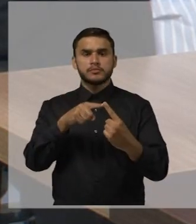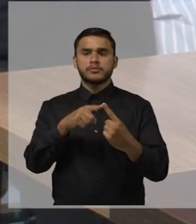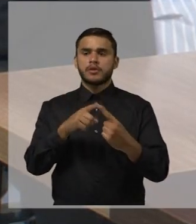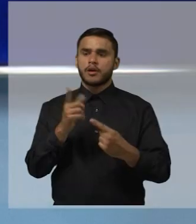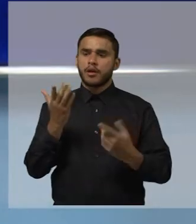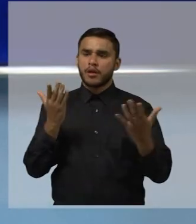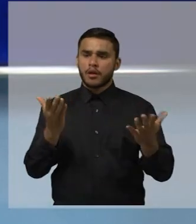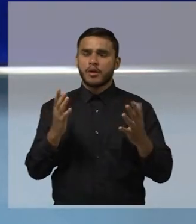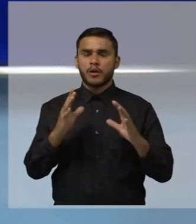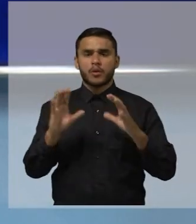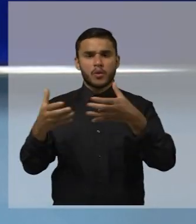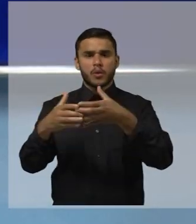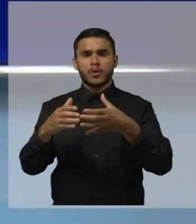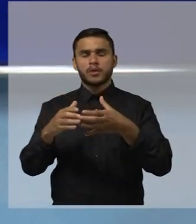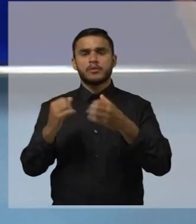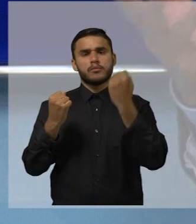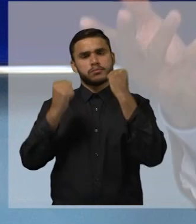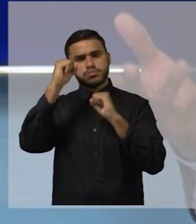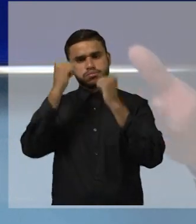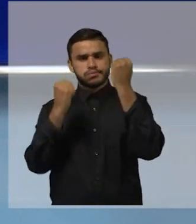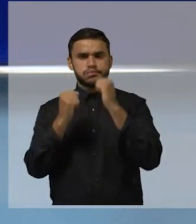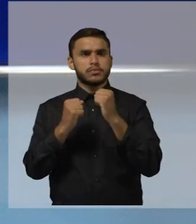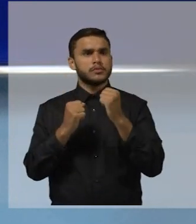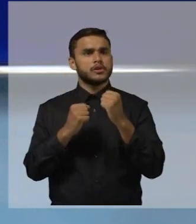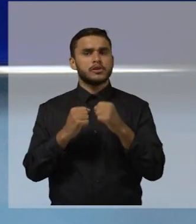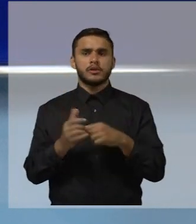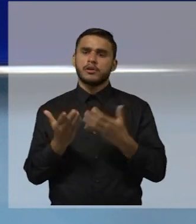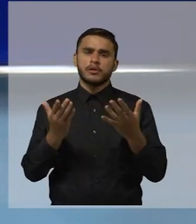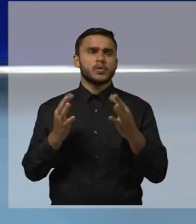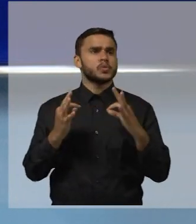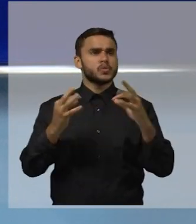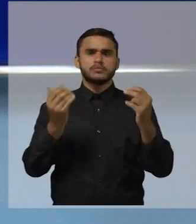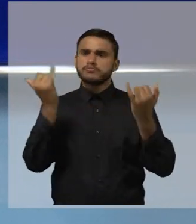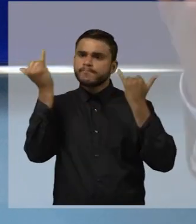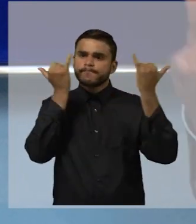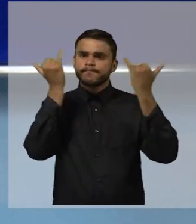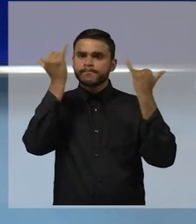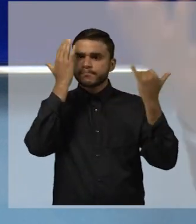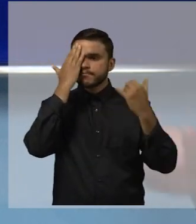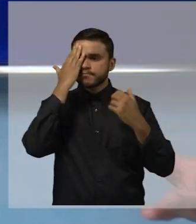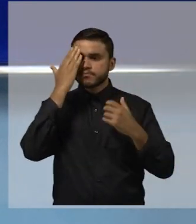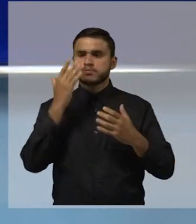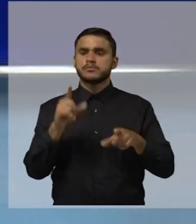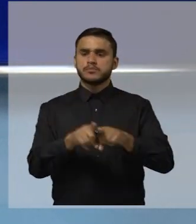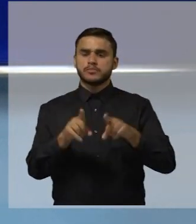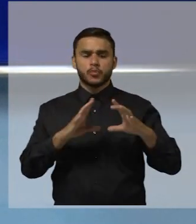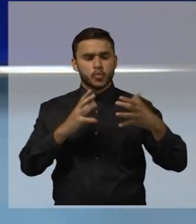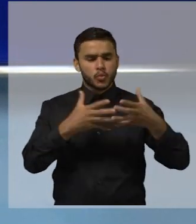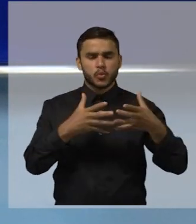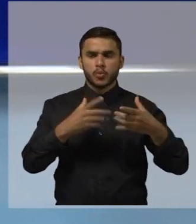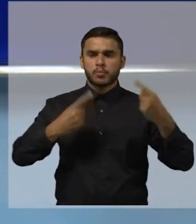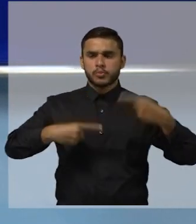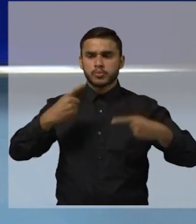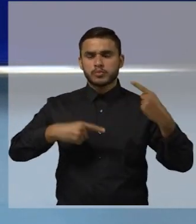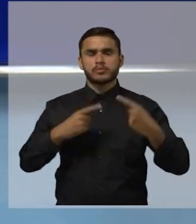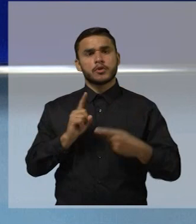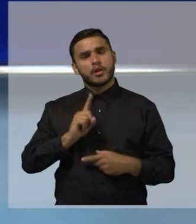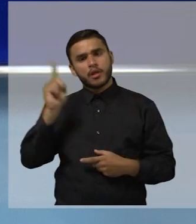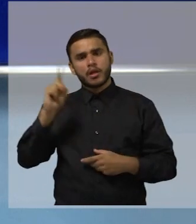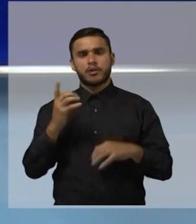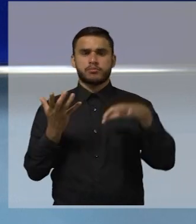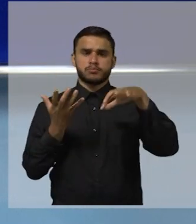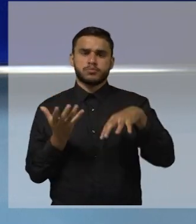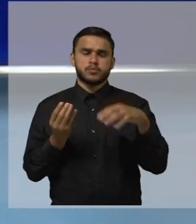consultor que você tem todas as informações com suas articulações políticas dentro do próprio Congresso Nacional. O que é que